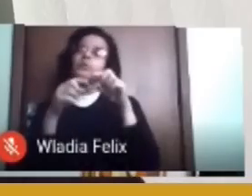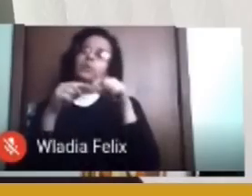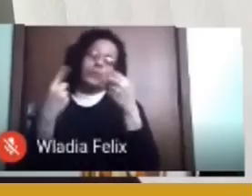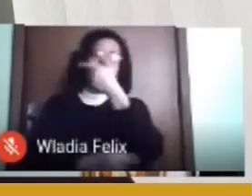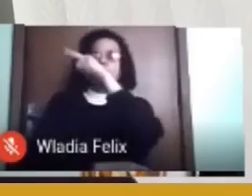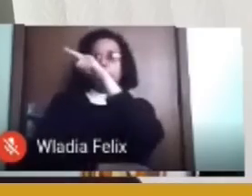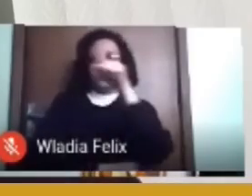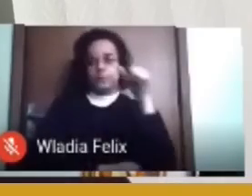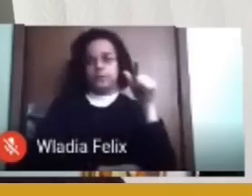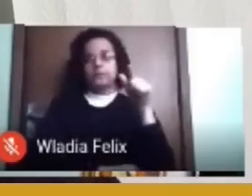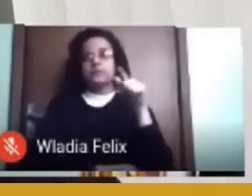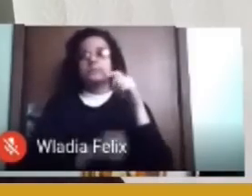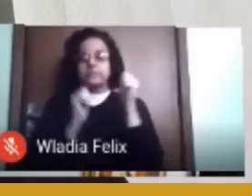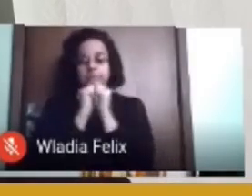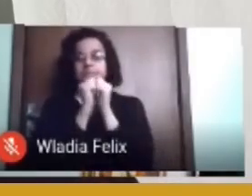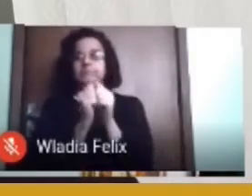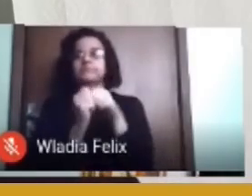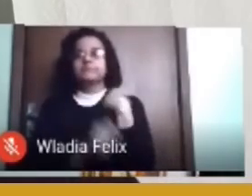seria, como poderíamos